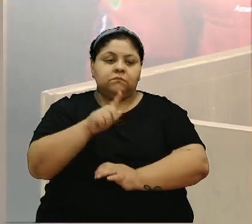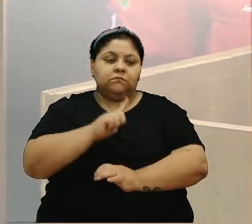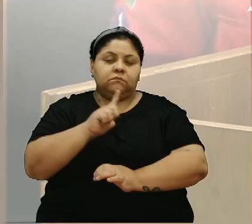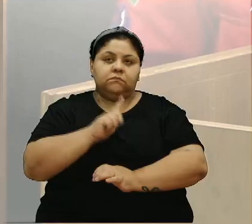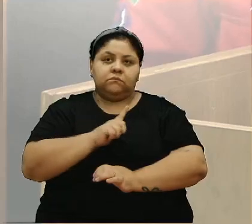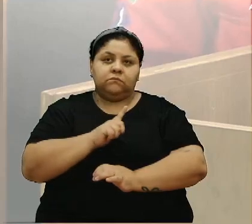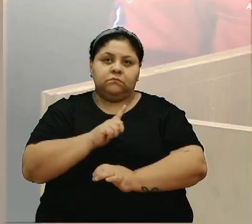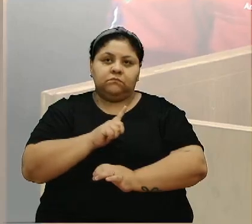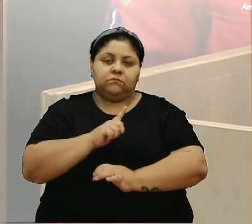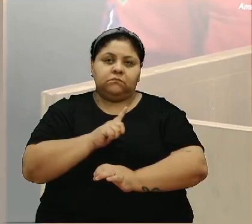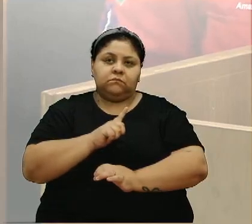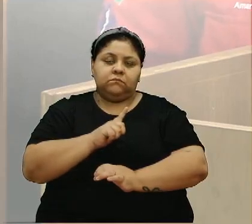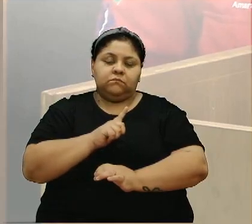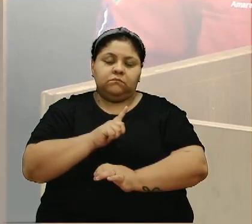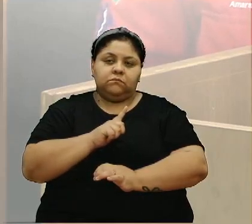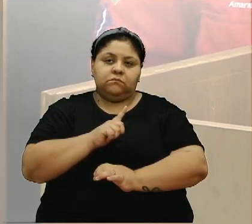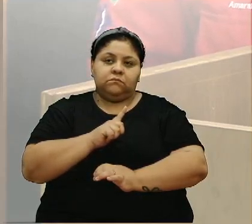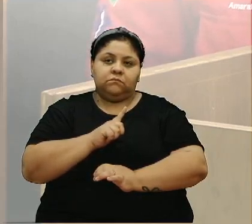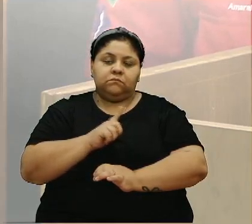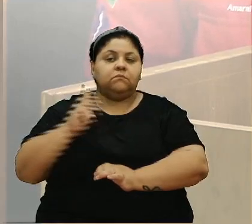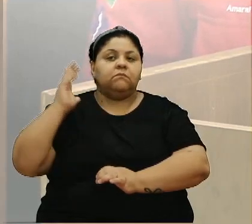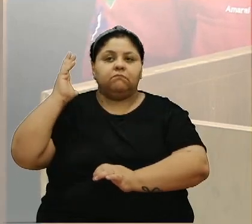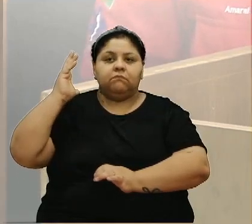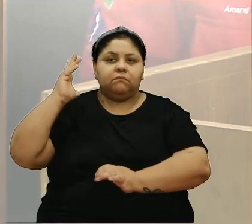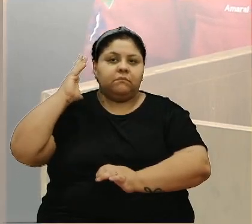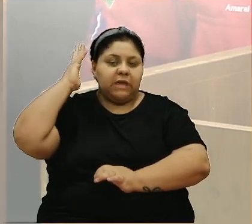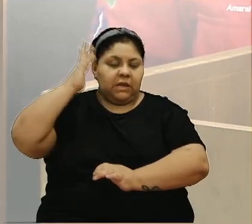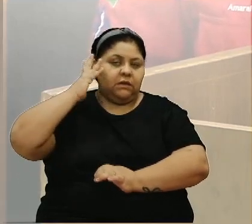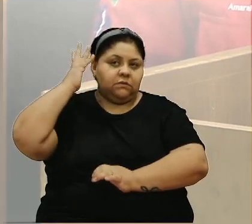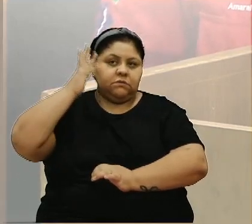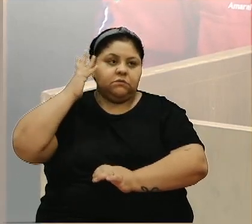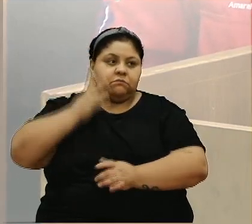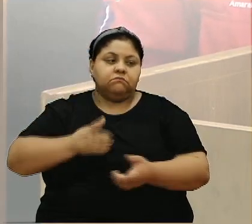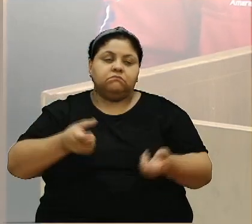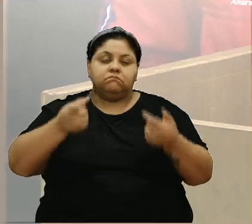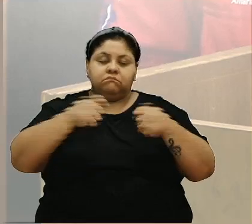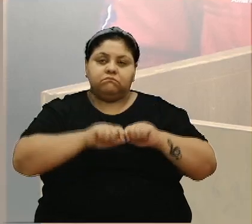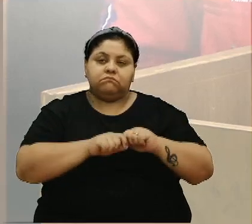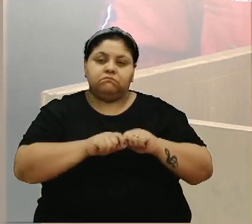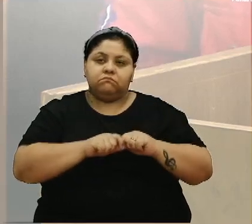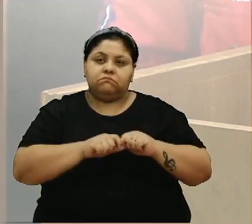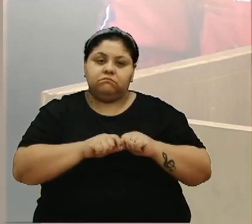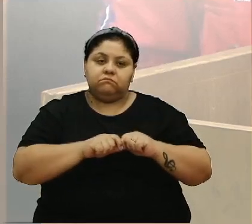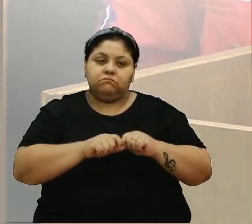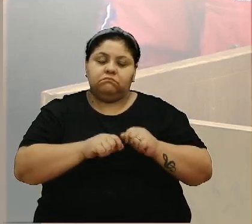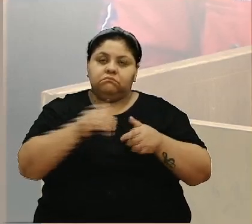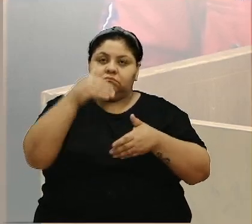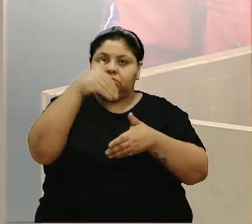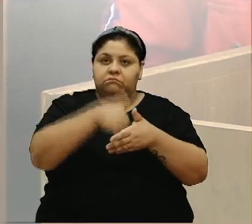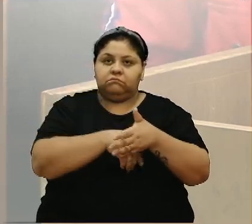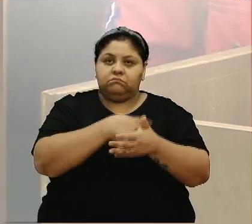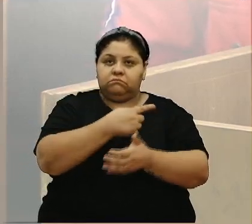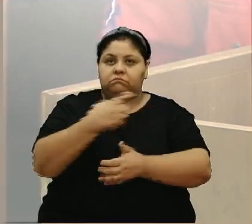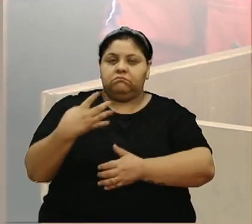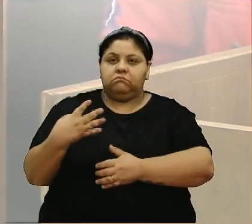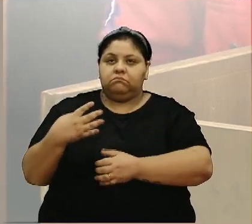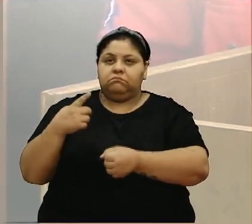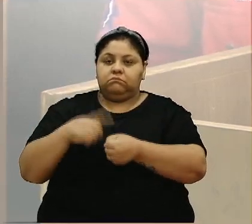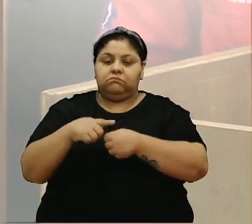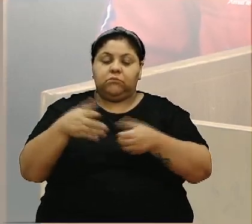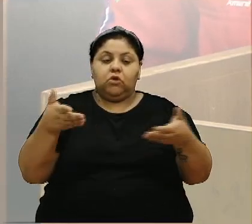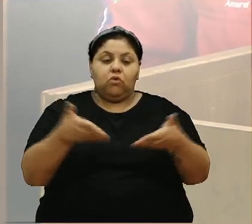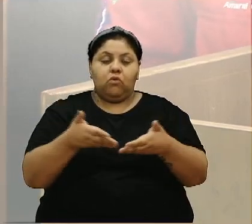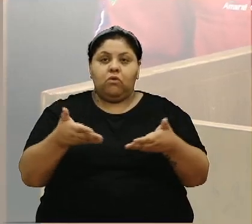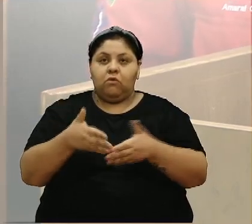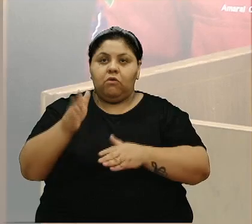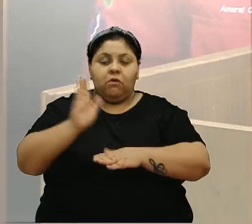também. Realizando essas palestras com capacitação, né, dentro desses 14 municípios, hoje, atualmente,